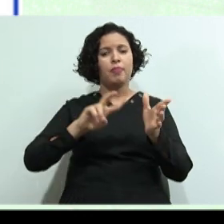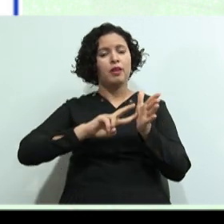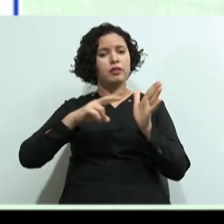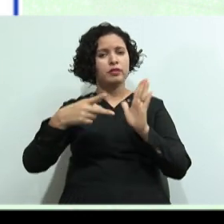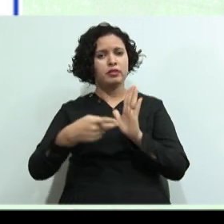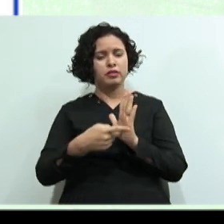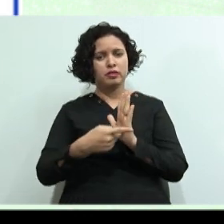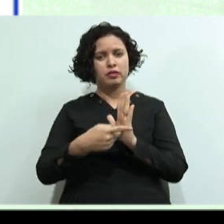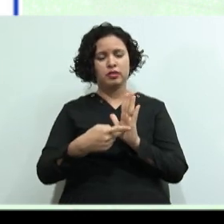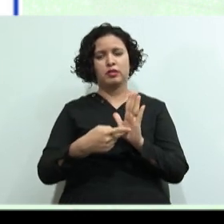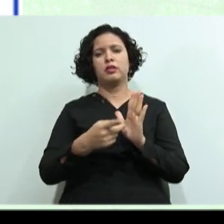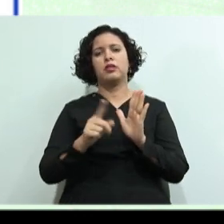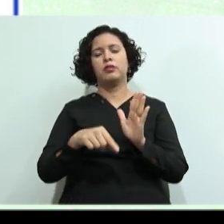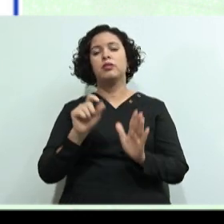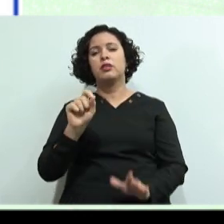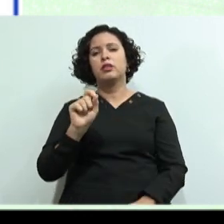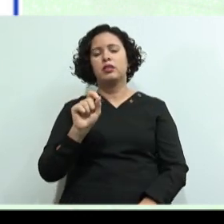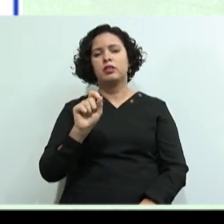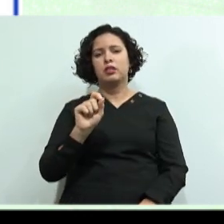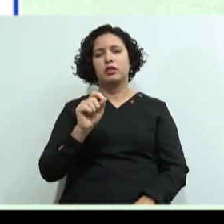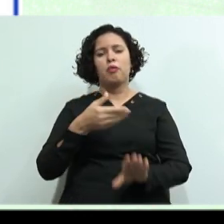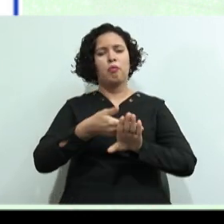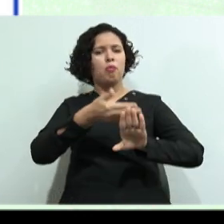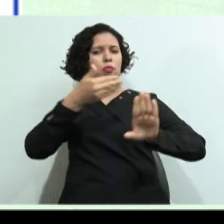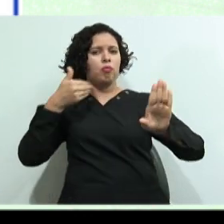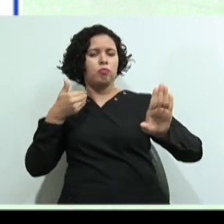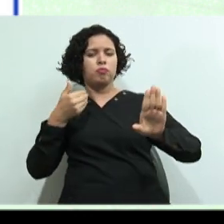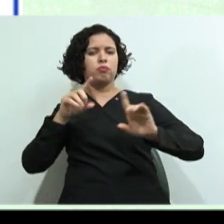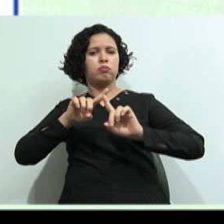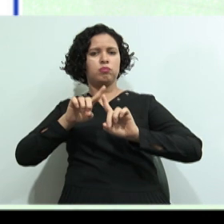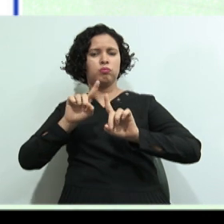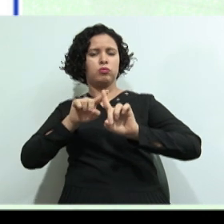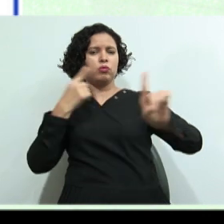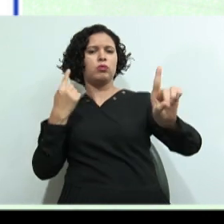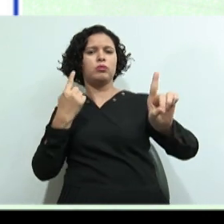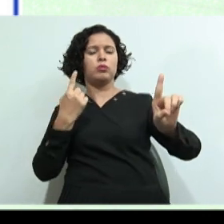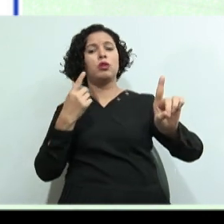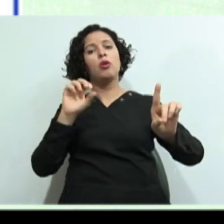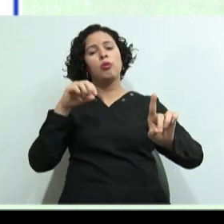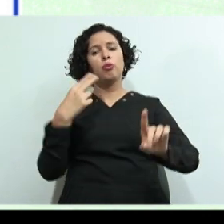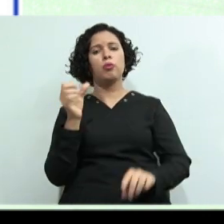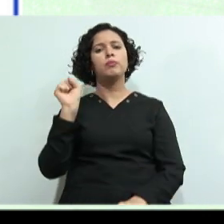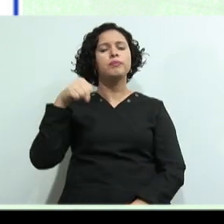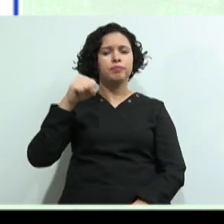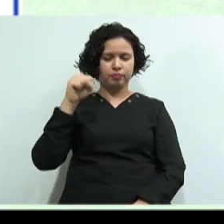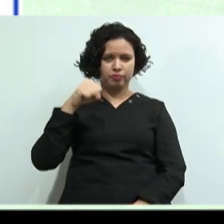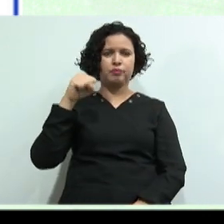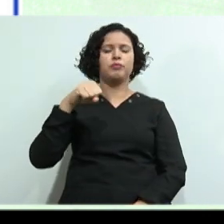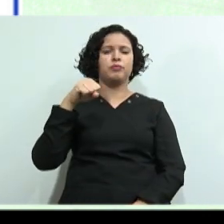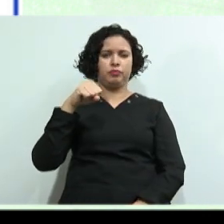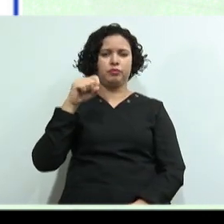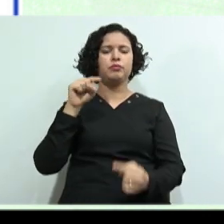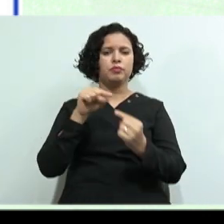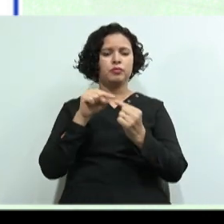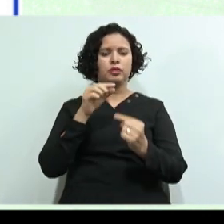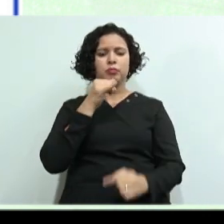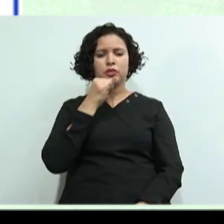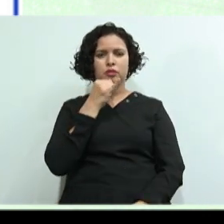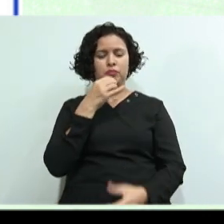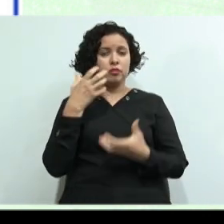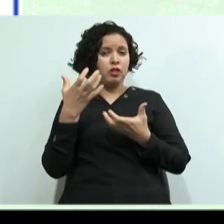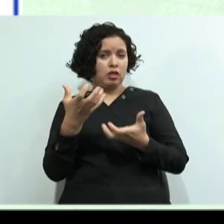a ideia de oposição, contrário ou concordância número pessoal, como, por exemplo, os sinais de